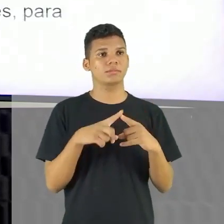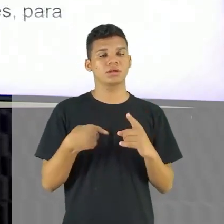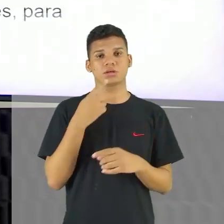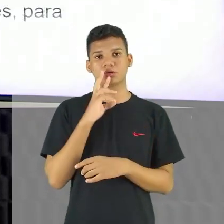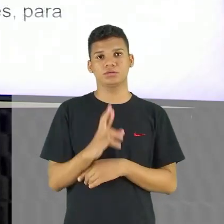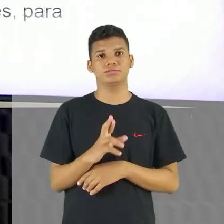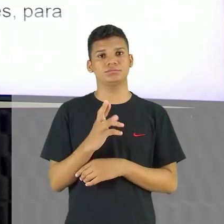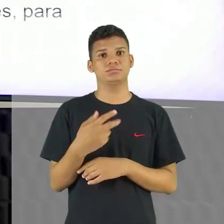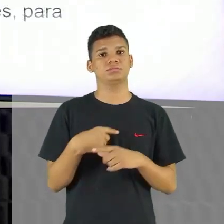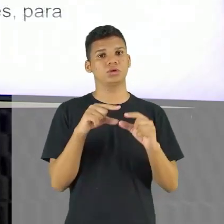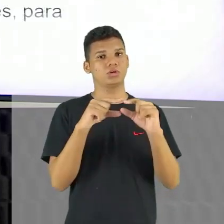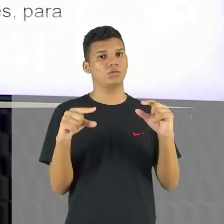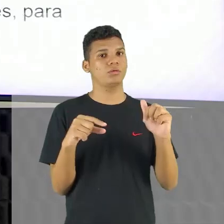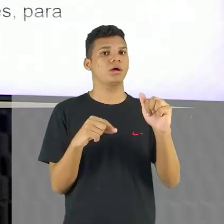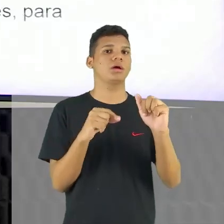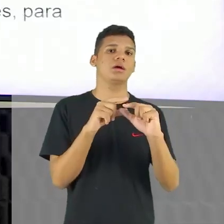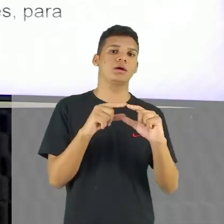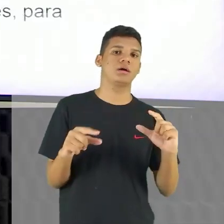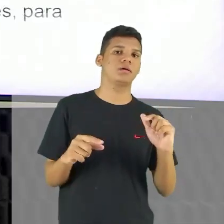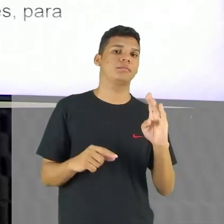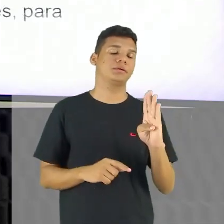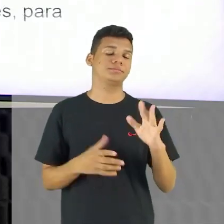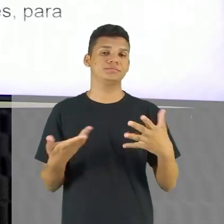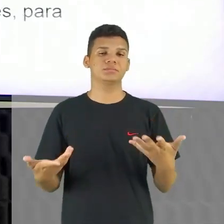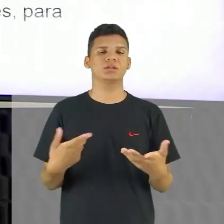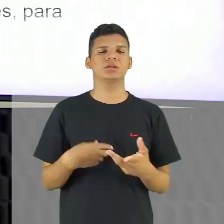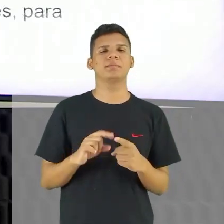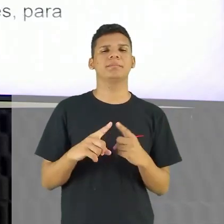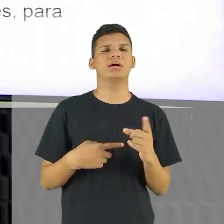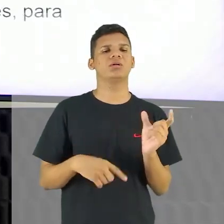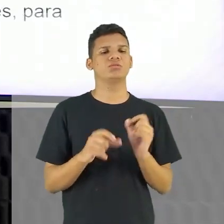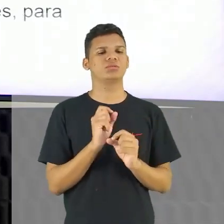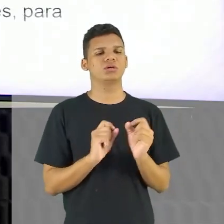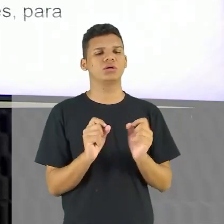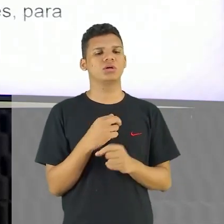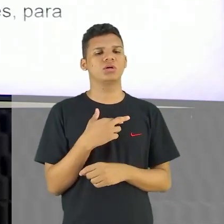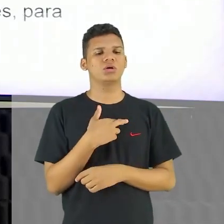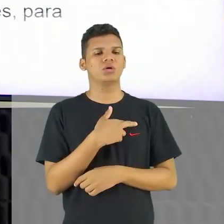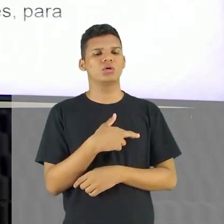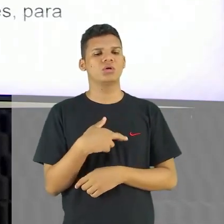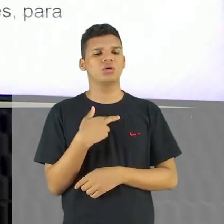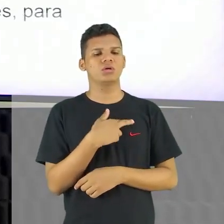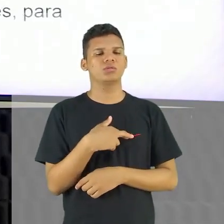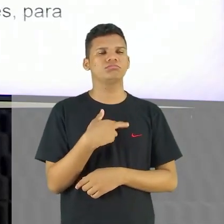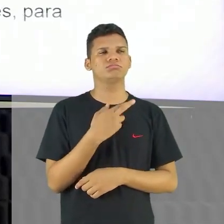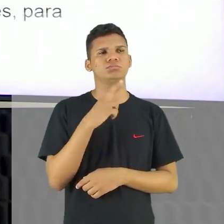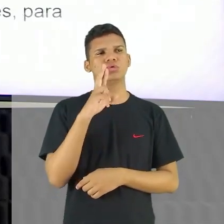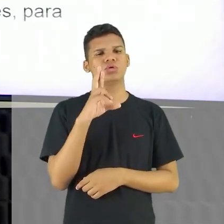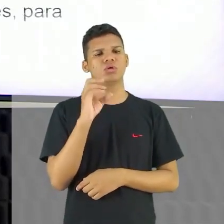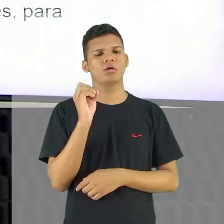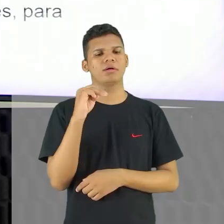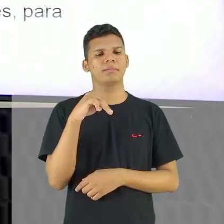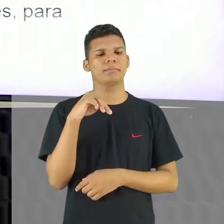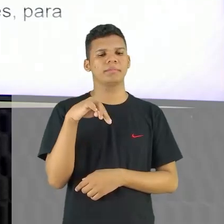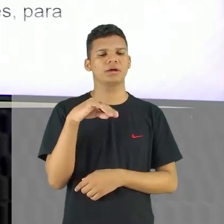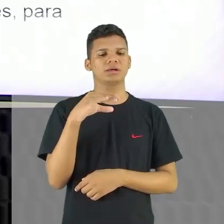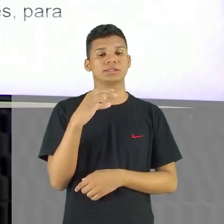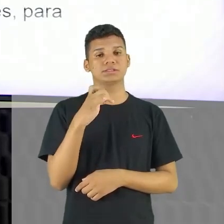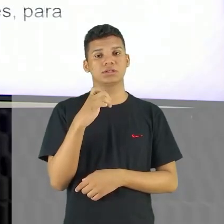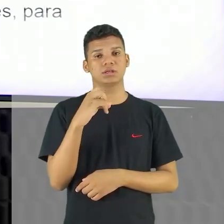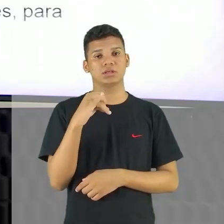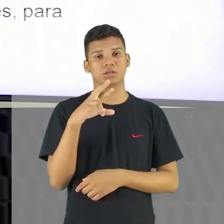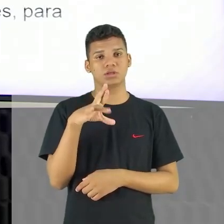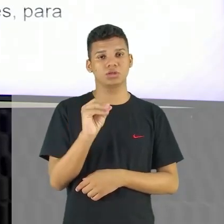as questões. Antes de mais nada, eu quero que você entenda, o que é um romanceiro? É o que eu tenho, você sabe que